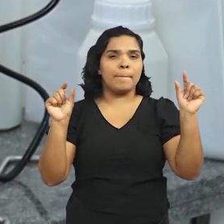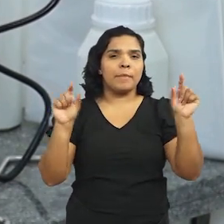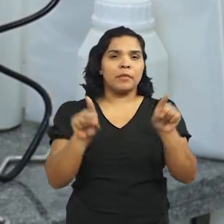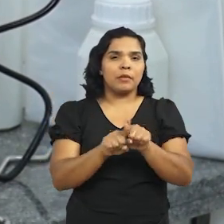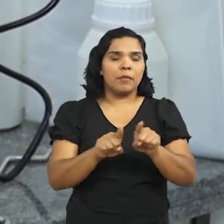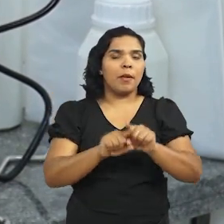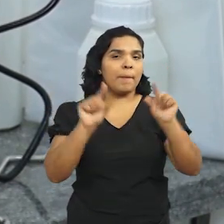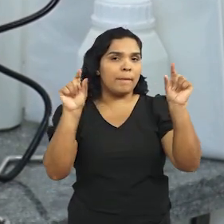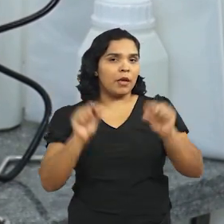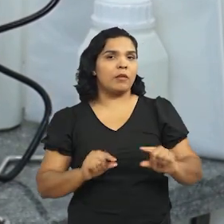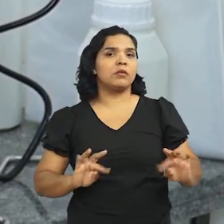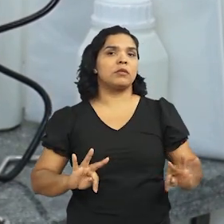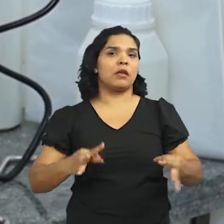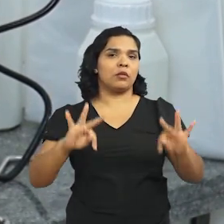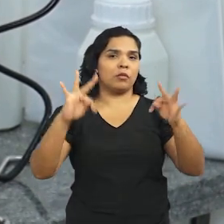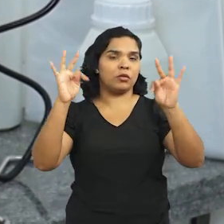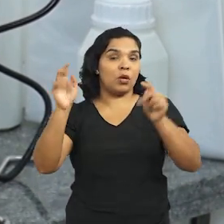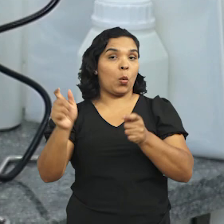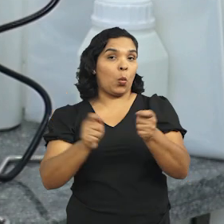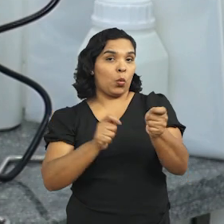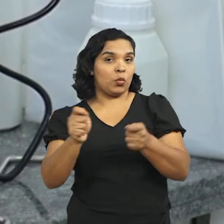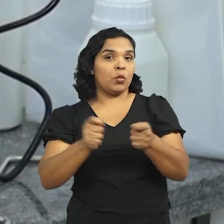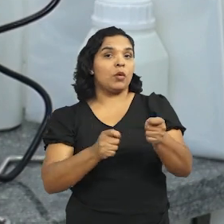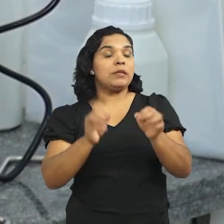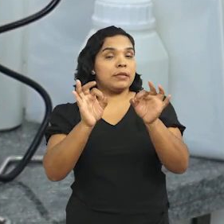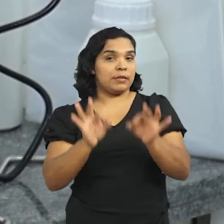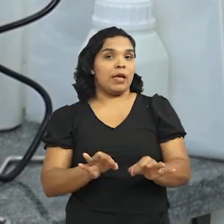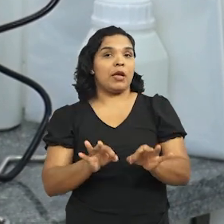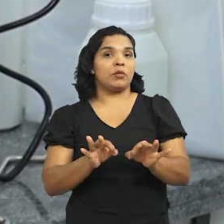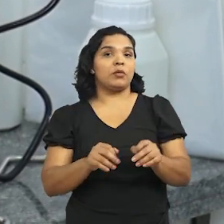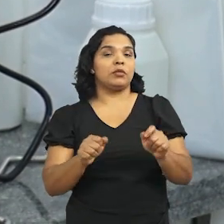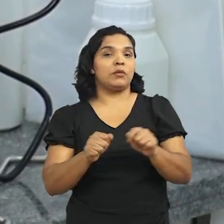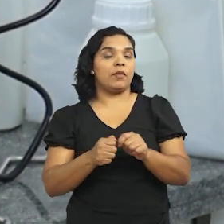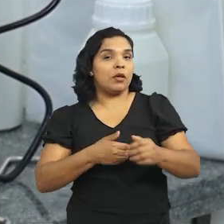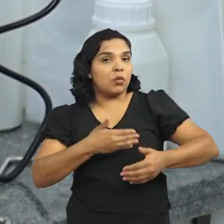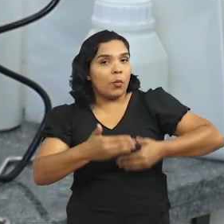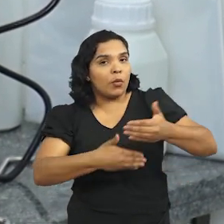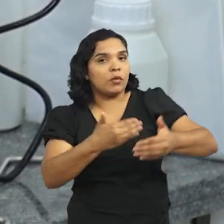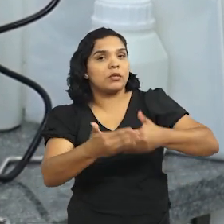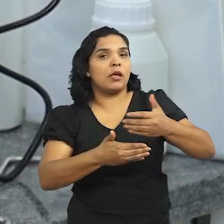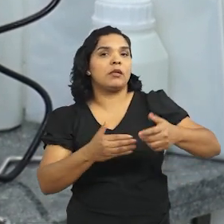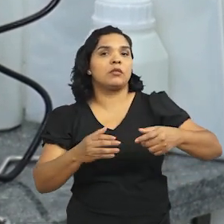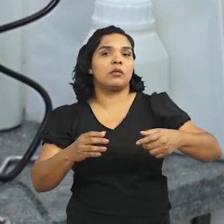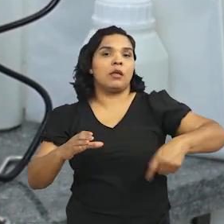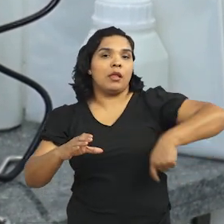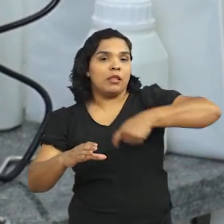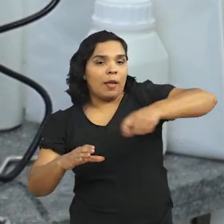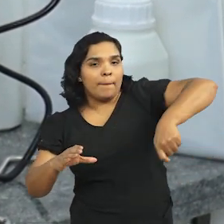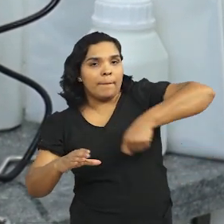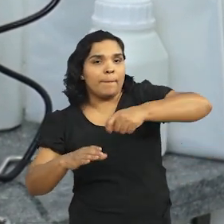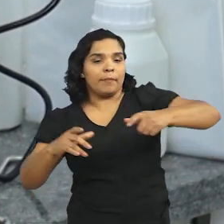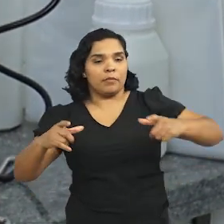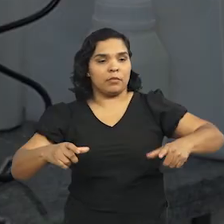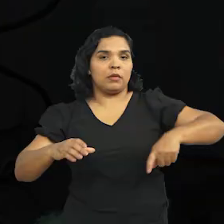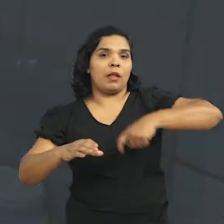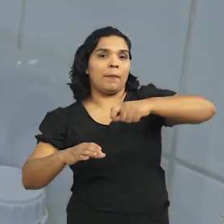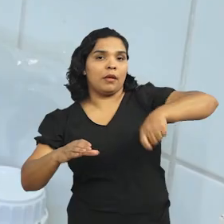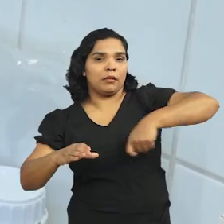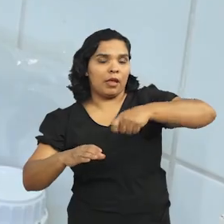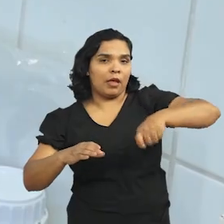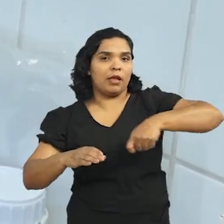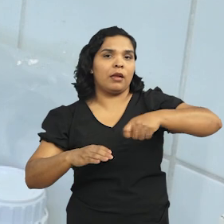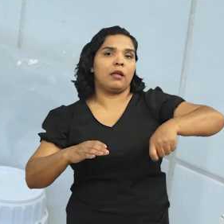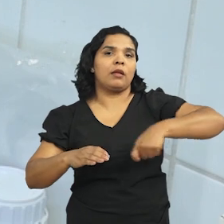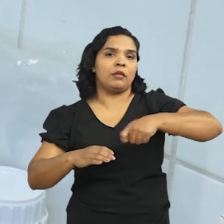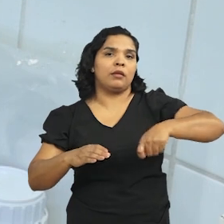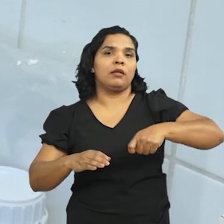com menos tecnologia, digamos assim, mas com um controle de qualidade rígido. Então aqui a gente faz o processo nessa panela, aqui a